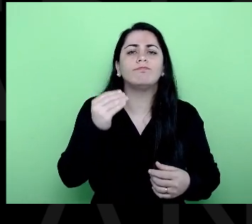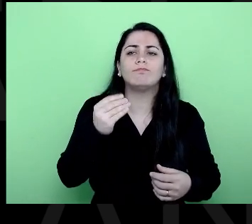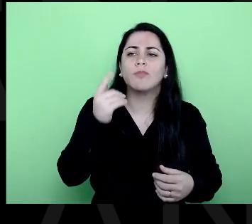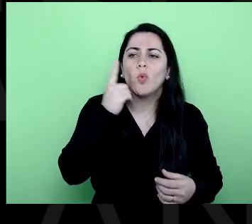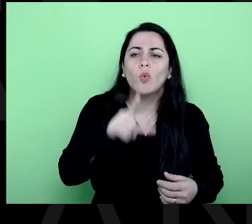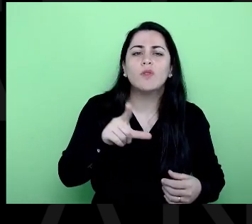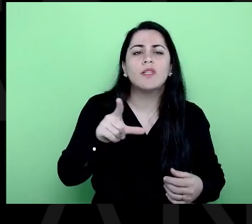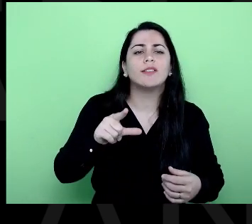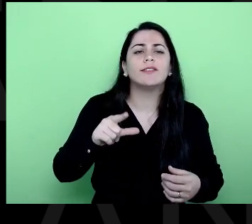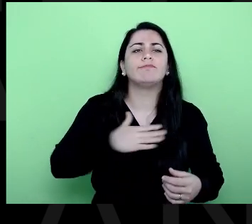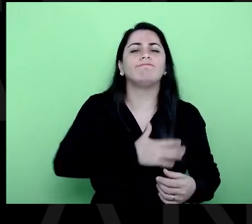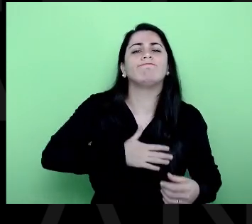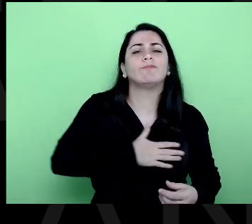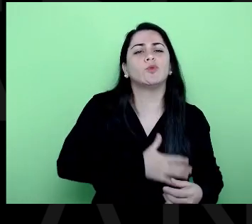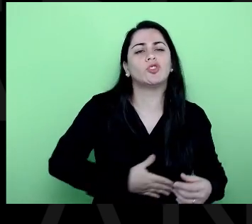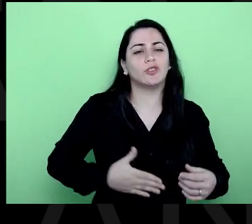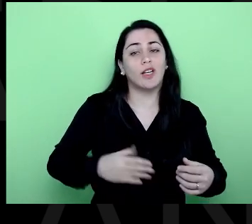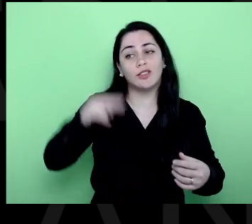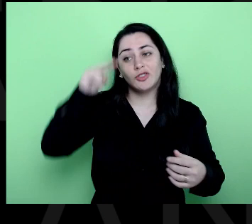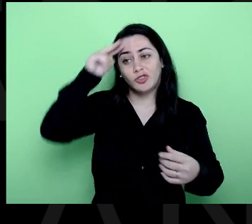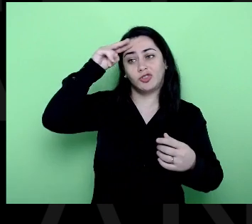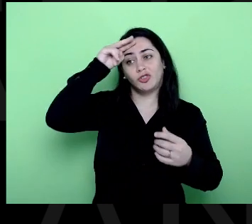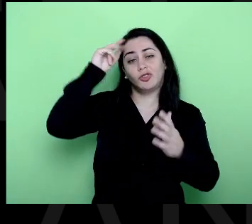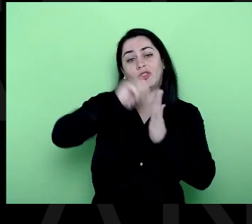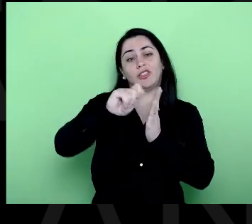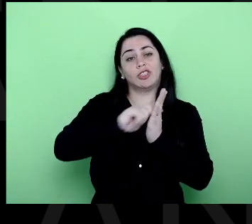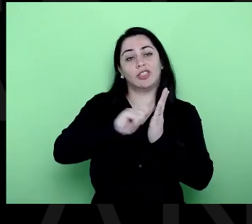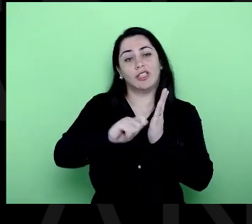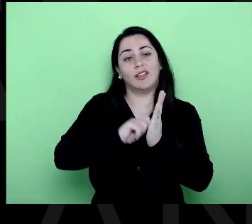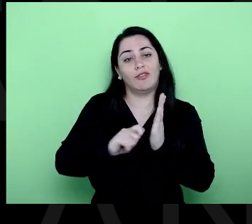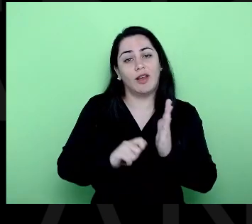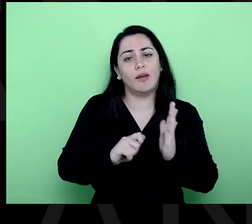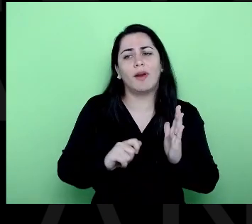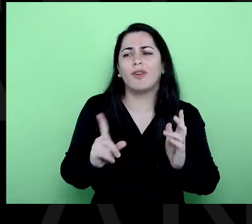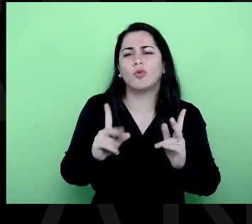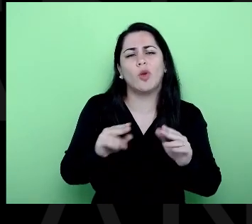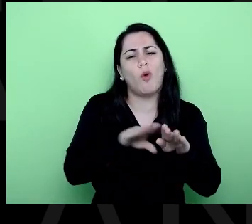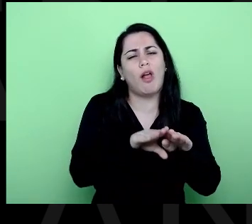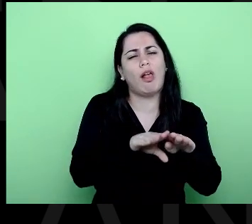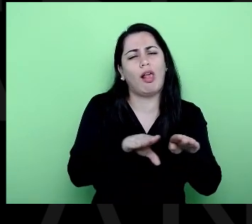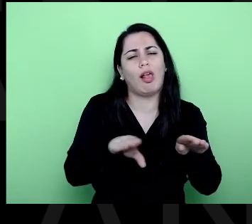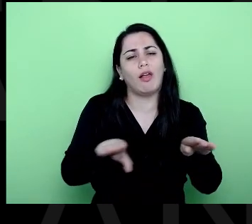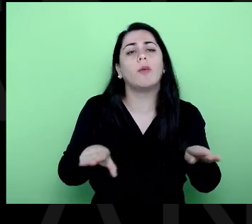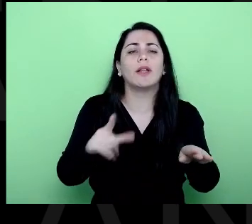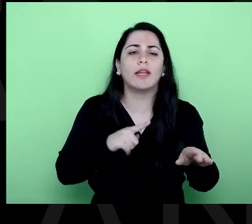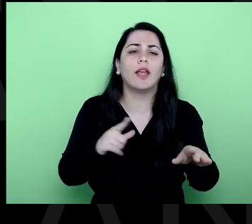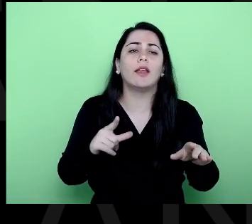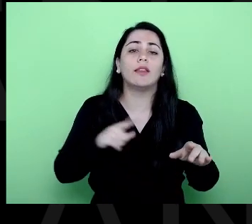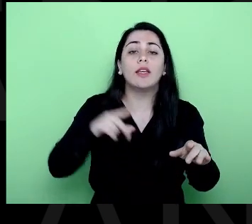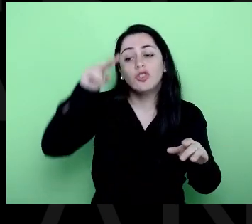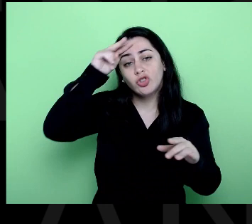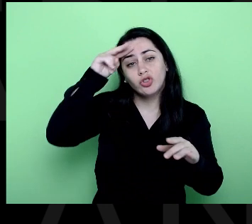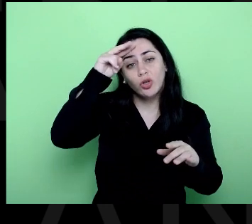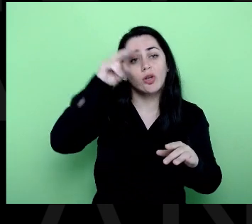um prazer ali de construir uma narrativa que não fosse uma narrativa tão linear e que ela entrelaçasse a história do Brasil com a